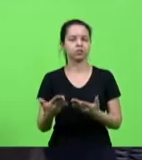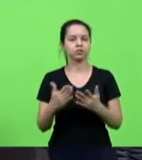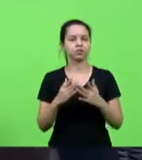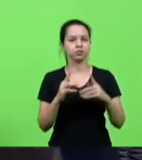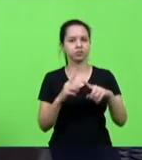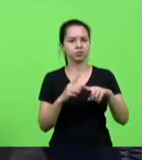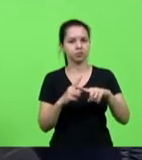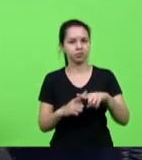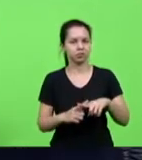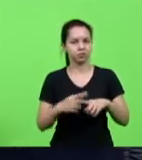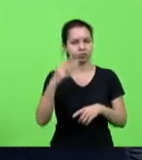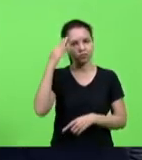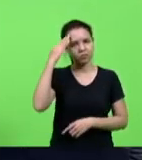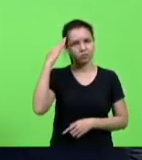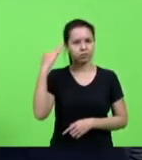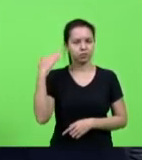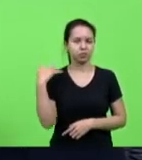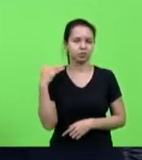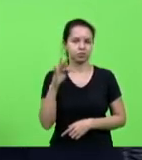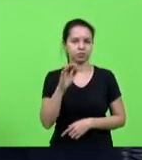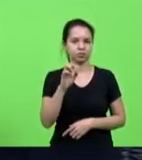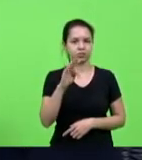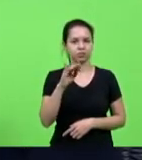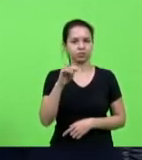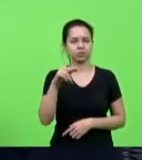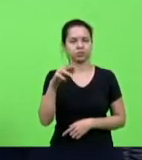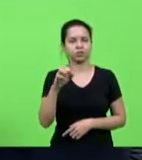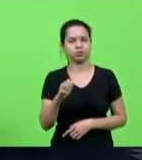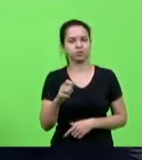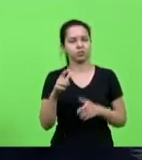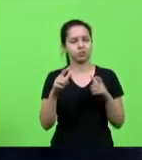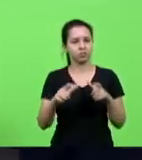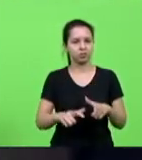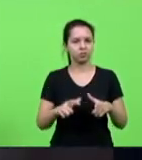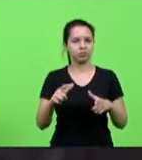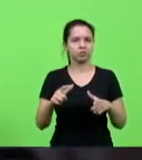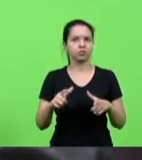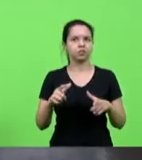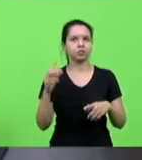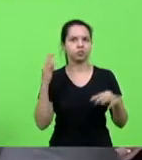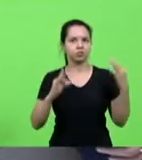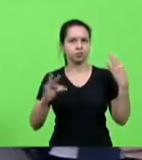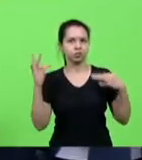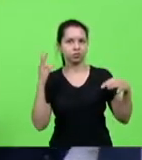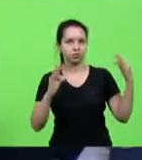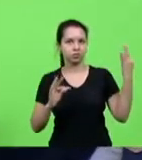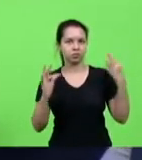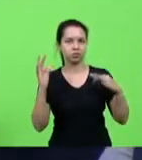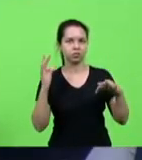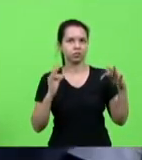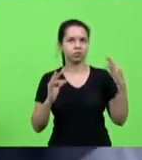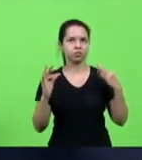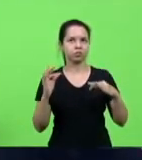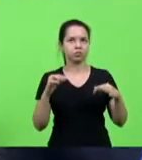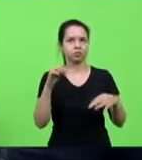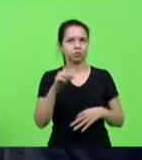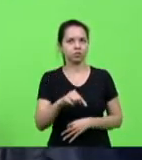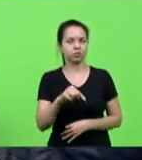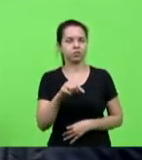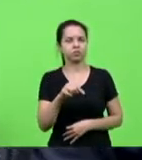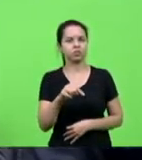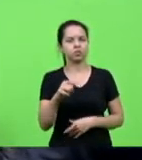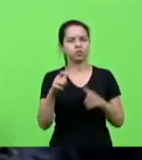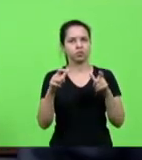turístico religioso em Santa Catarina, deputado Kennedy. O santuário, ele fica localizado na Vila